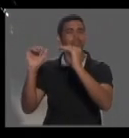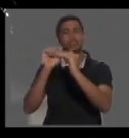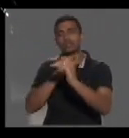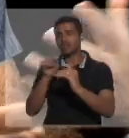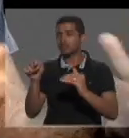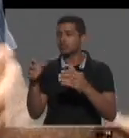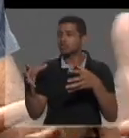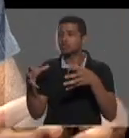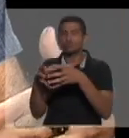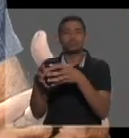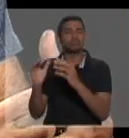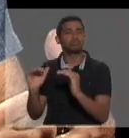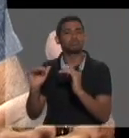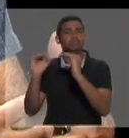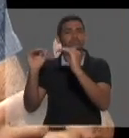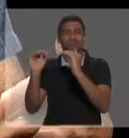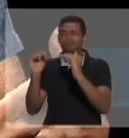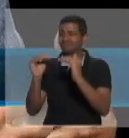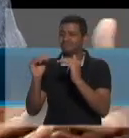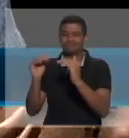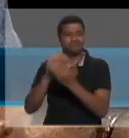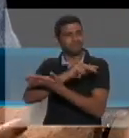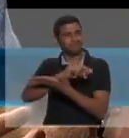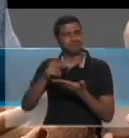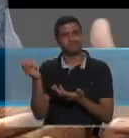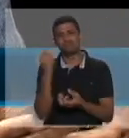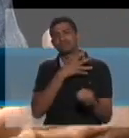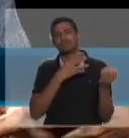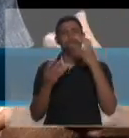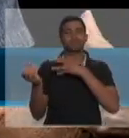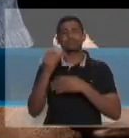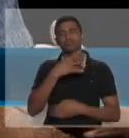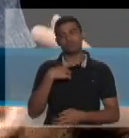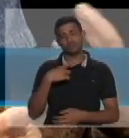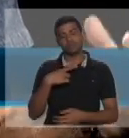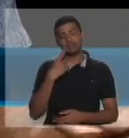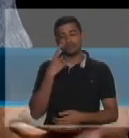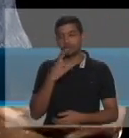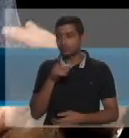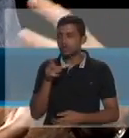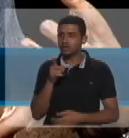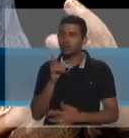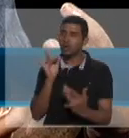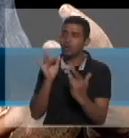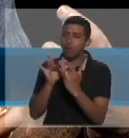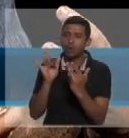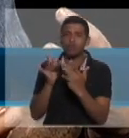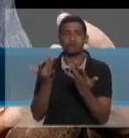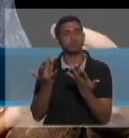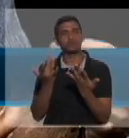essa elite se permitia absurdos, né? Essa proximidade,